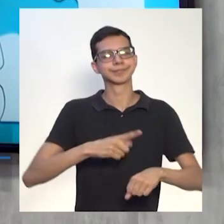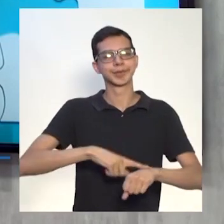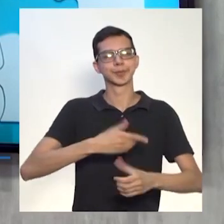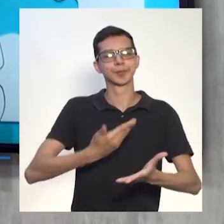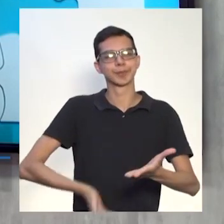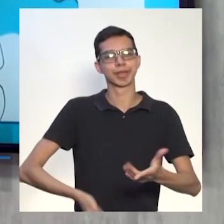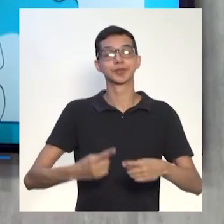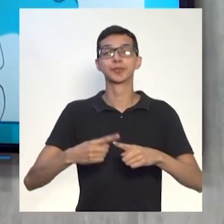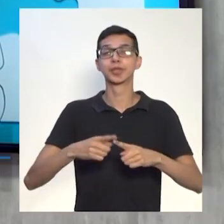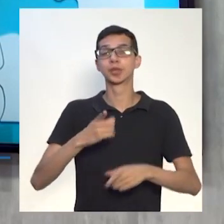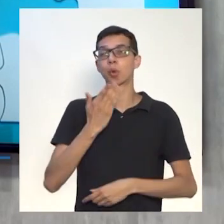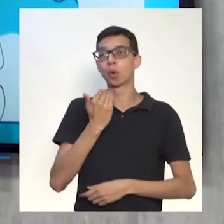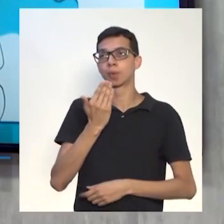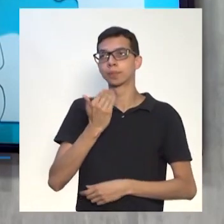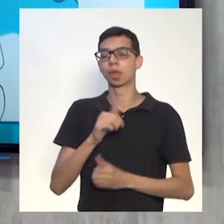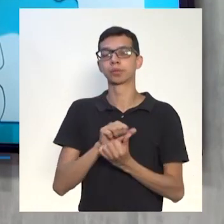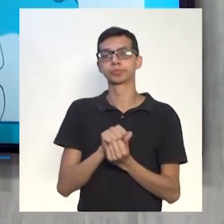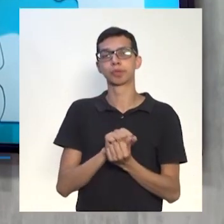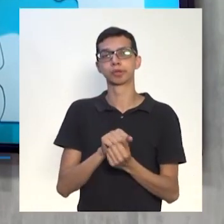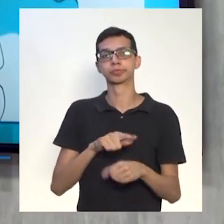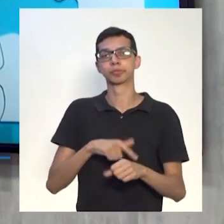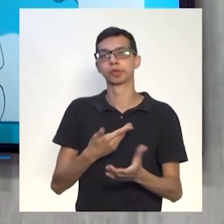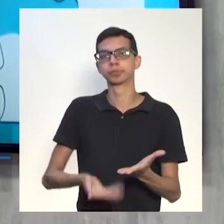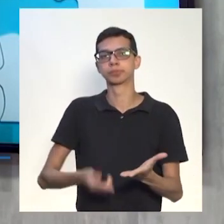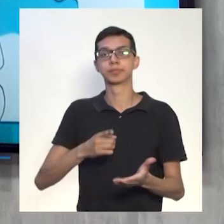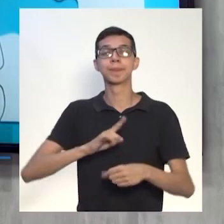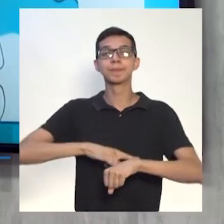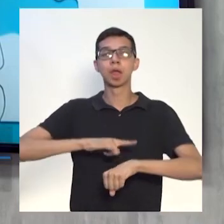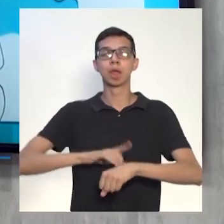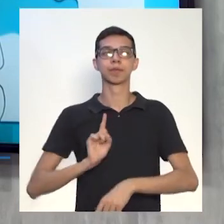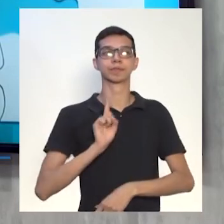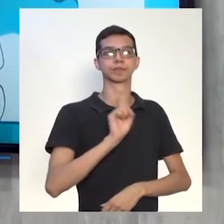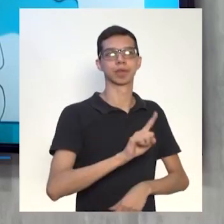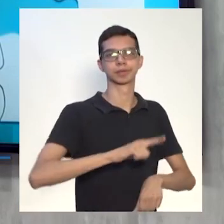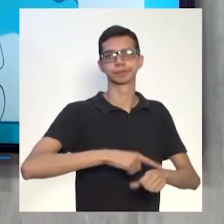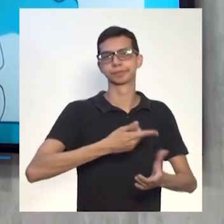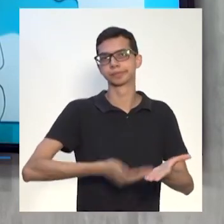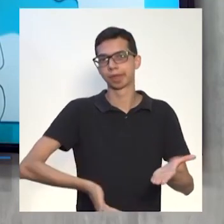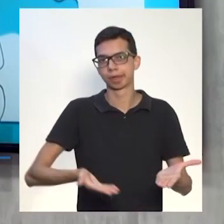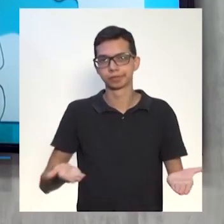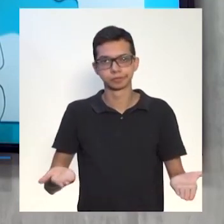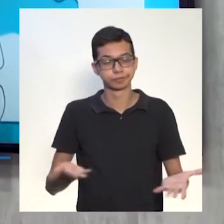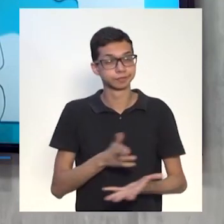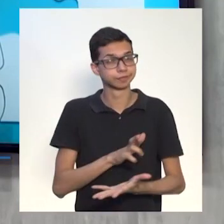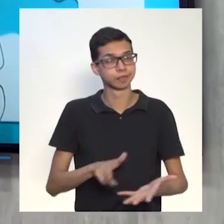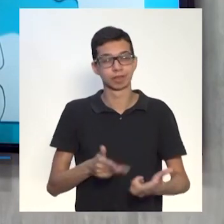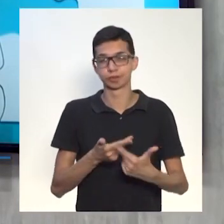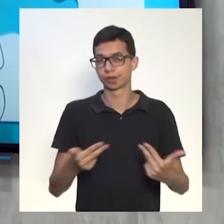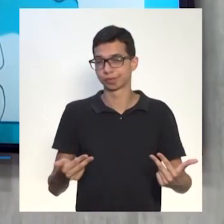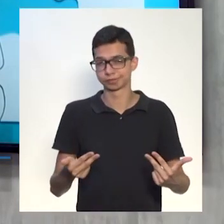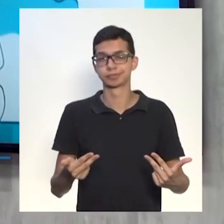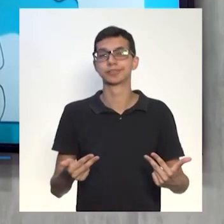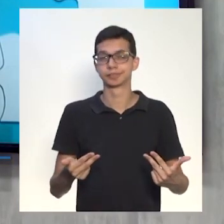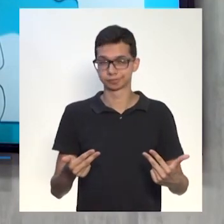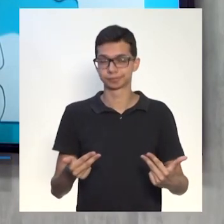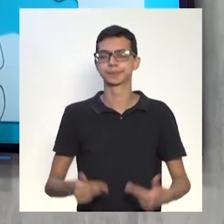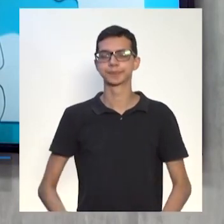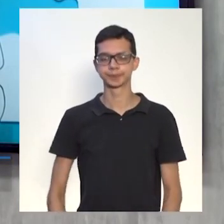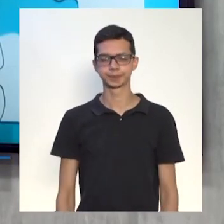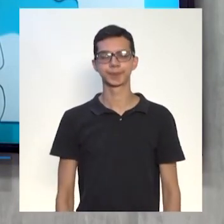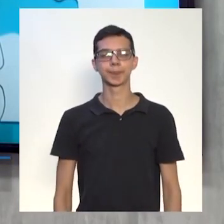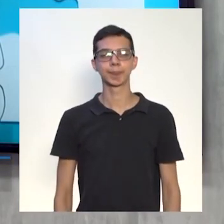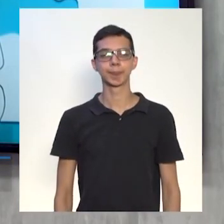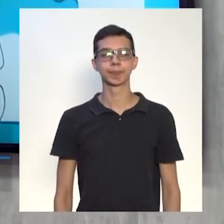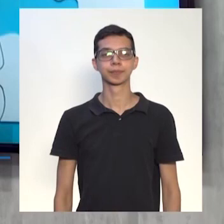tempo comendo, a gente perde tempo no banheiro, pensando na vida, vendo os outros que levantam, com o ventilador que para. A gente perde tempo. Então,